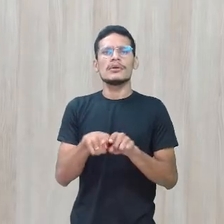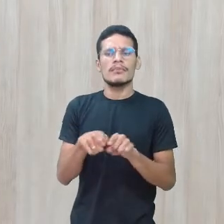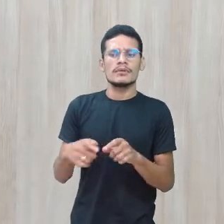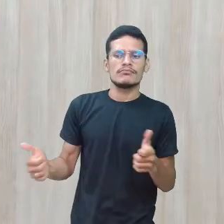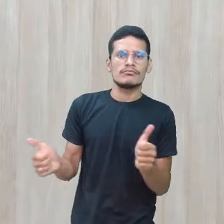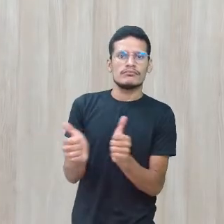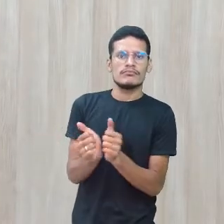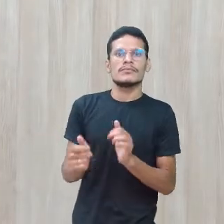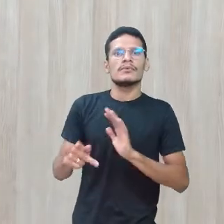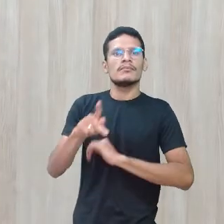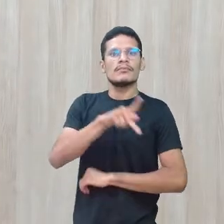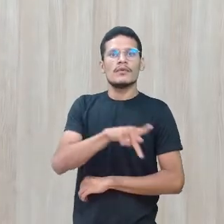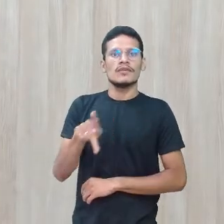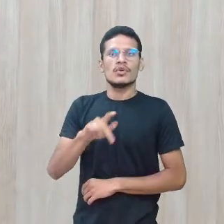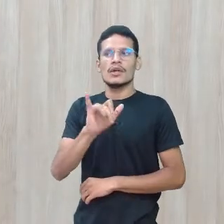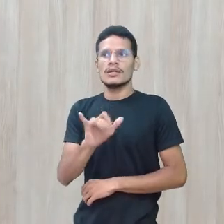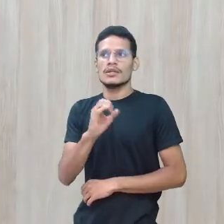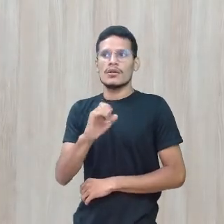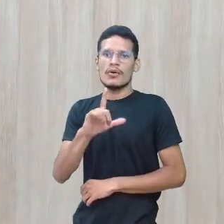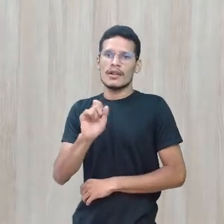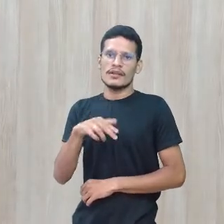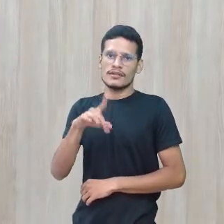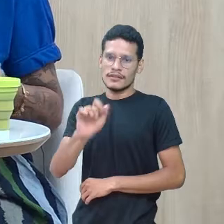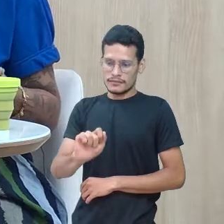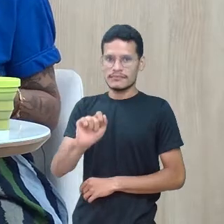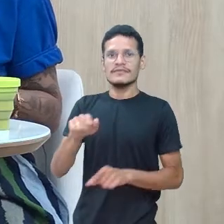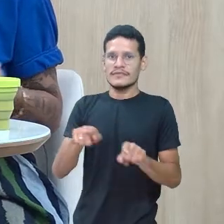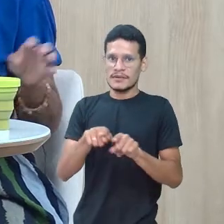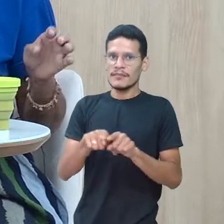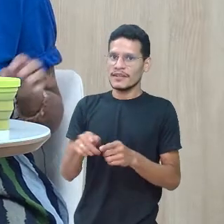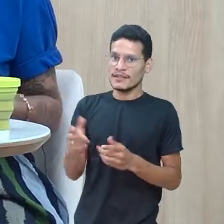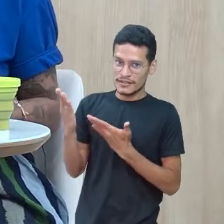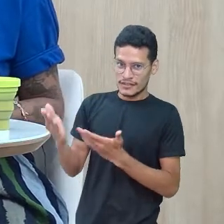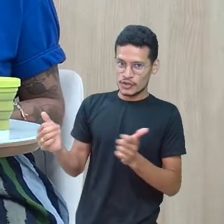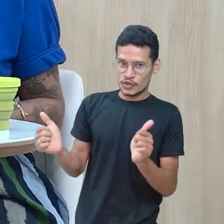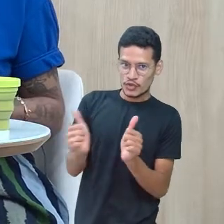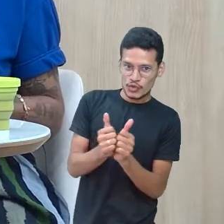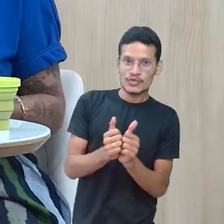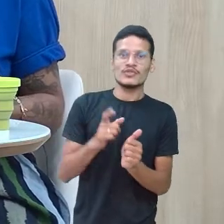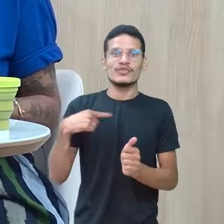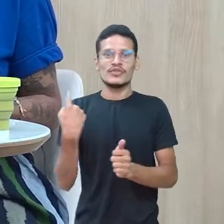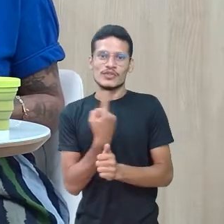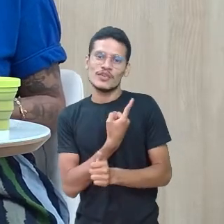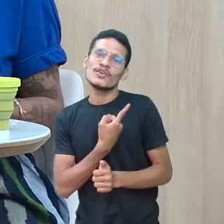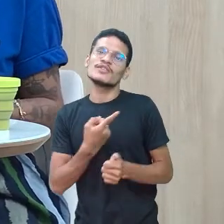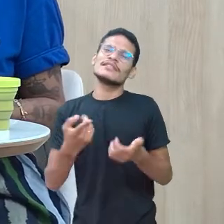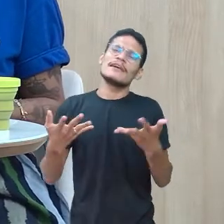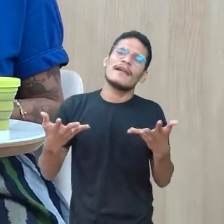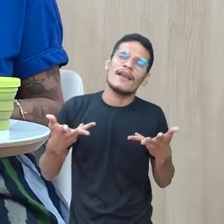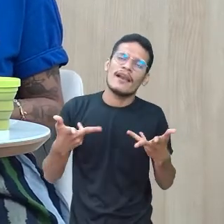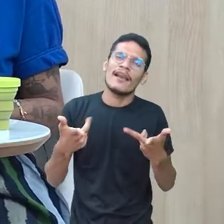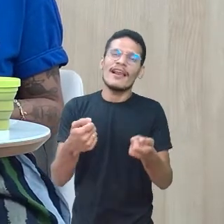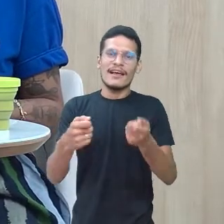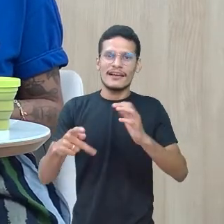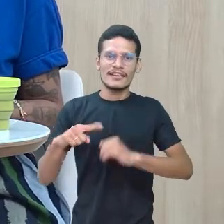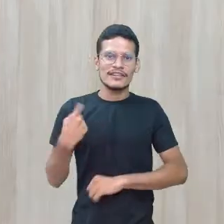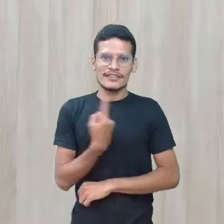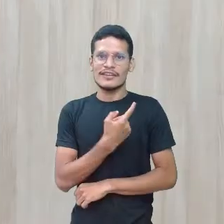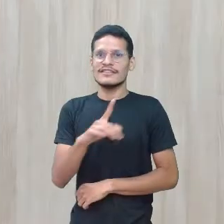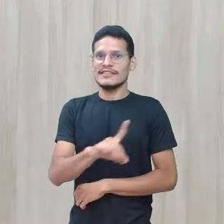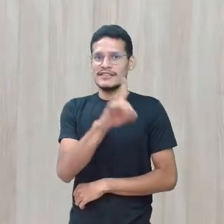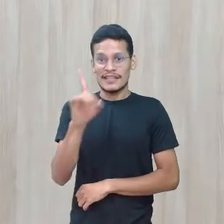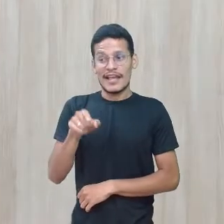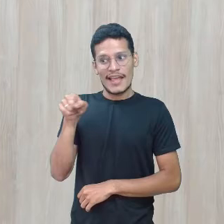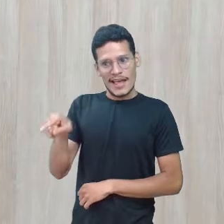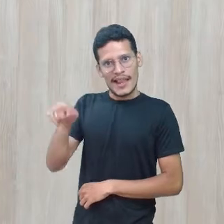com a ajuda da professora Yolanda. A professora Yolanda está aqui conosco para abrilhantar o nosso dia aqui. Ela vai ficar no